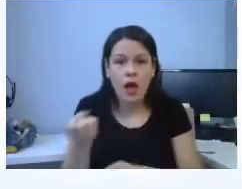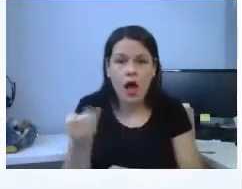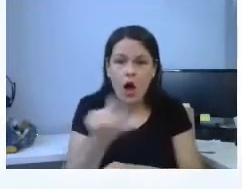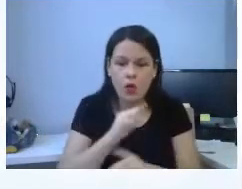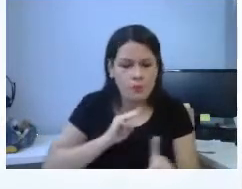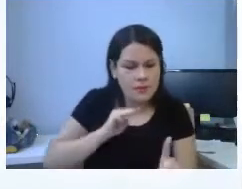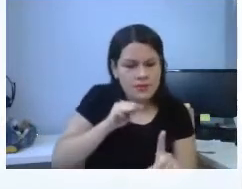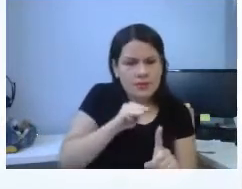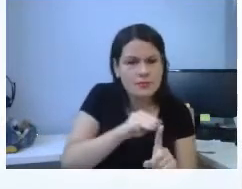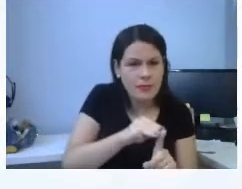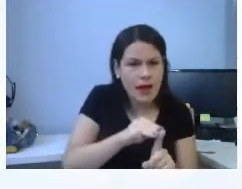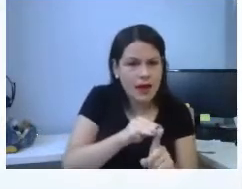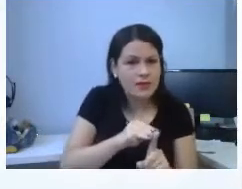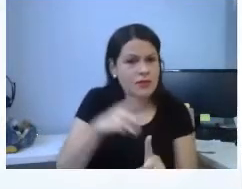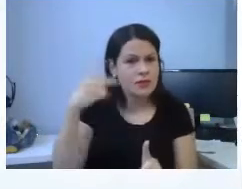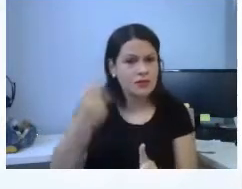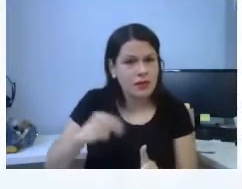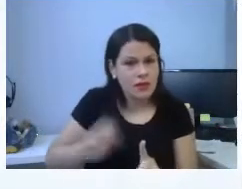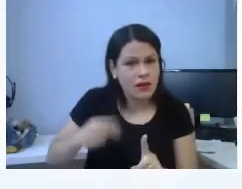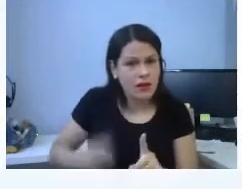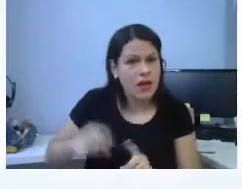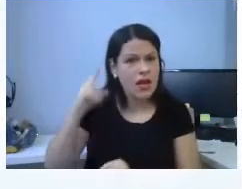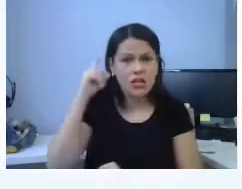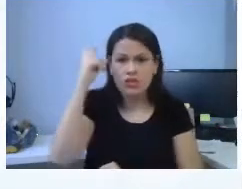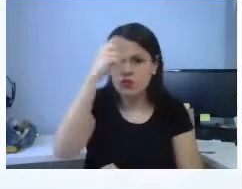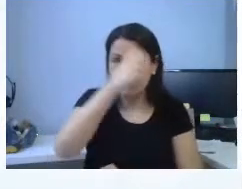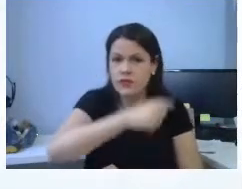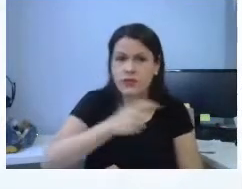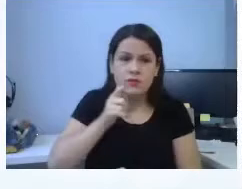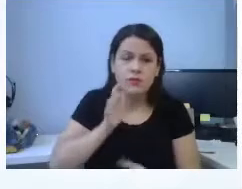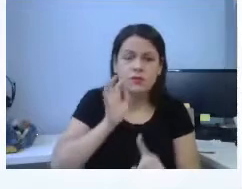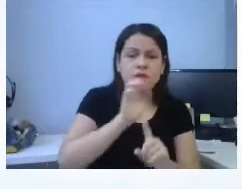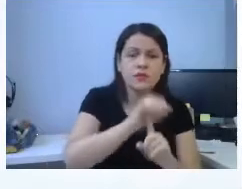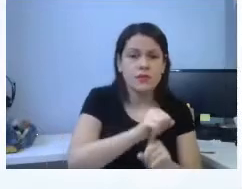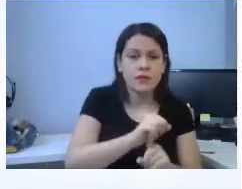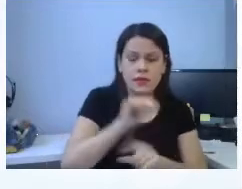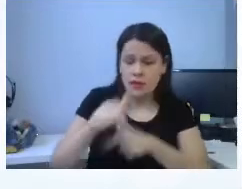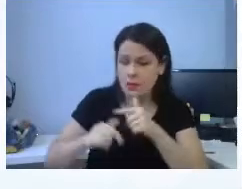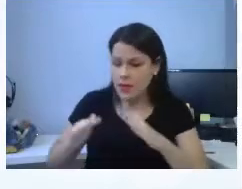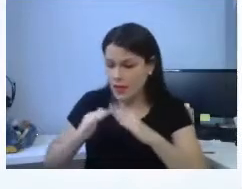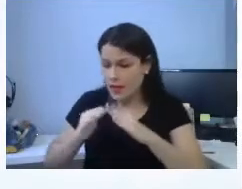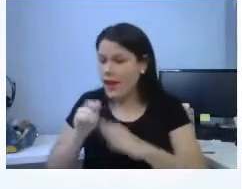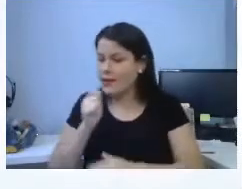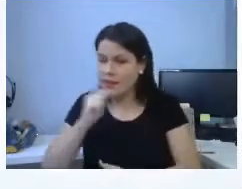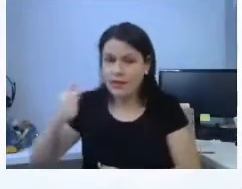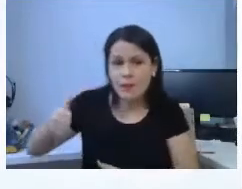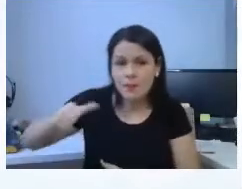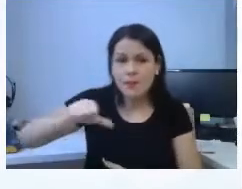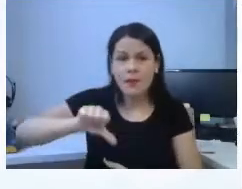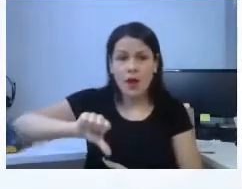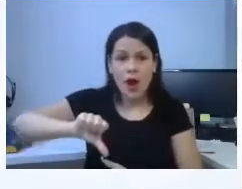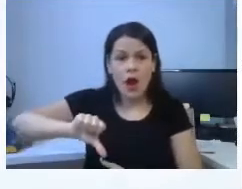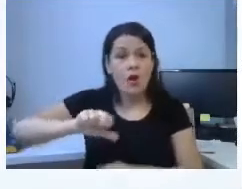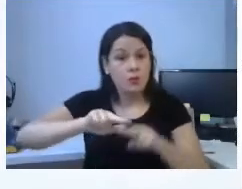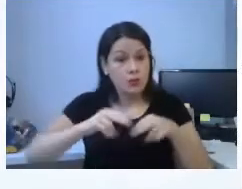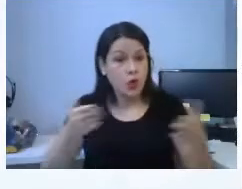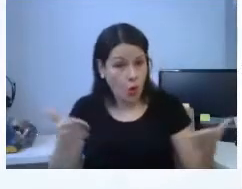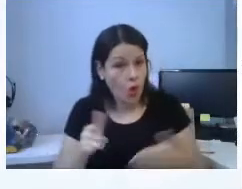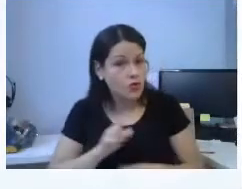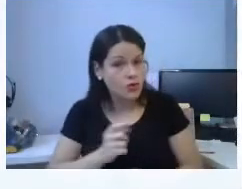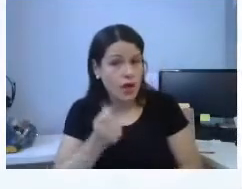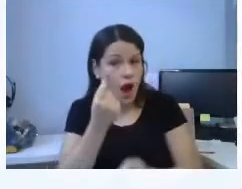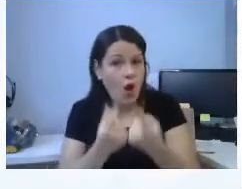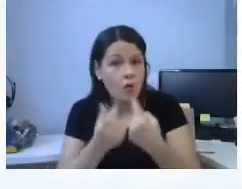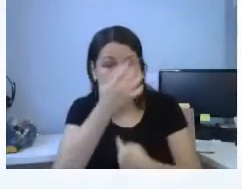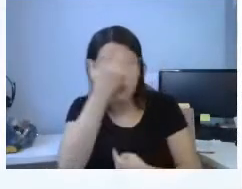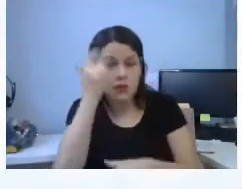metas extremamente agressivas que, com o teletrabalho, se tornaram piores ainda. Hoje nós temos trabalhadores com